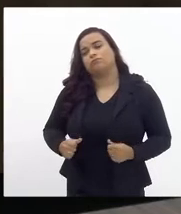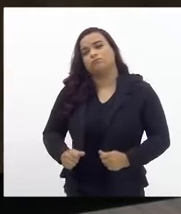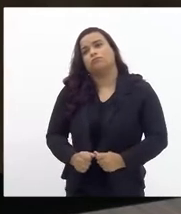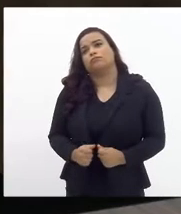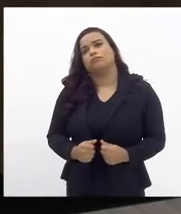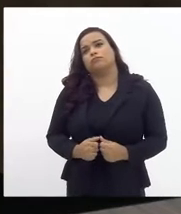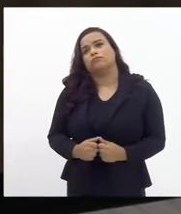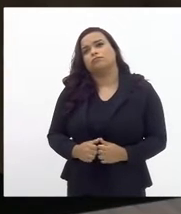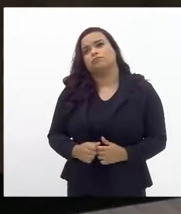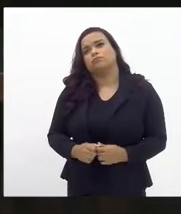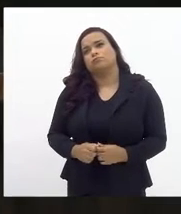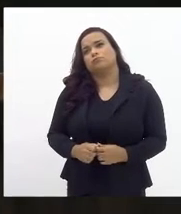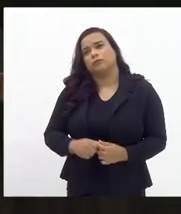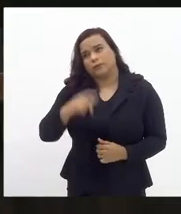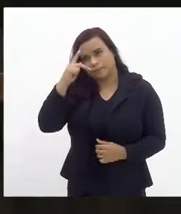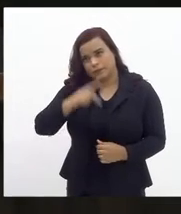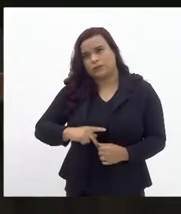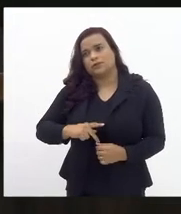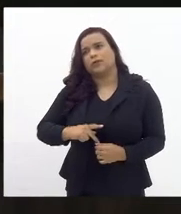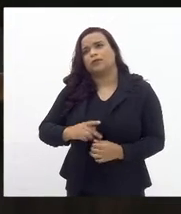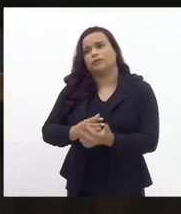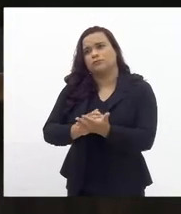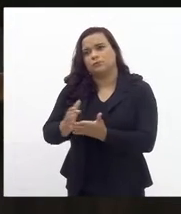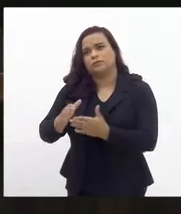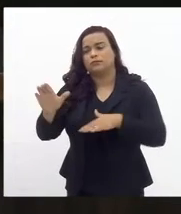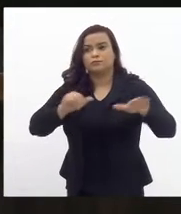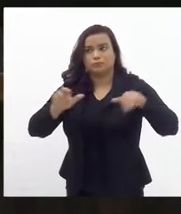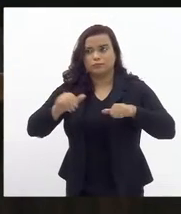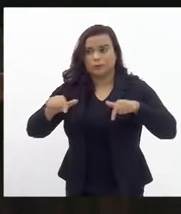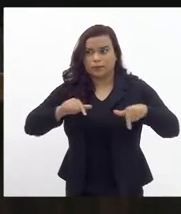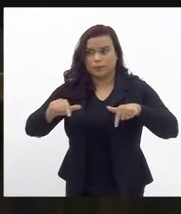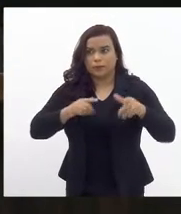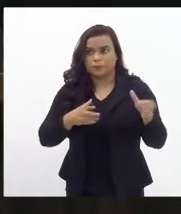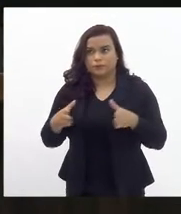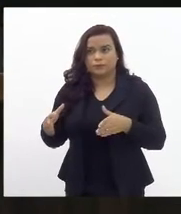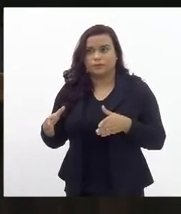a presidência chama os trabalhos à ordem e,